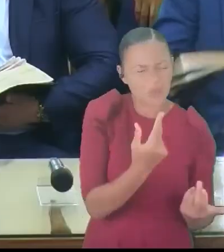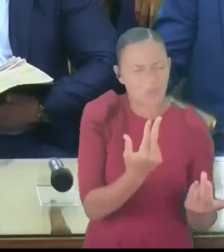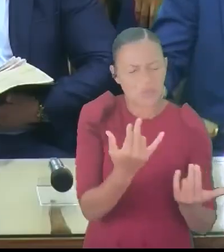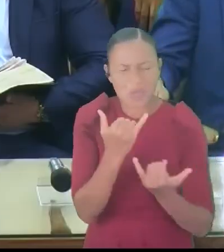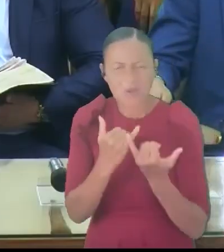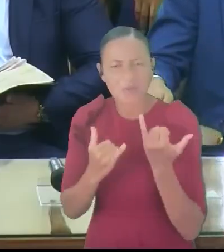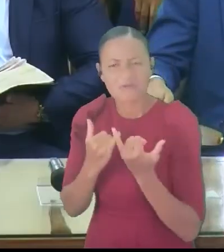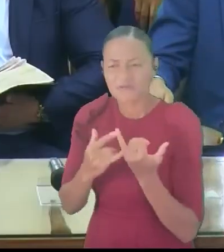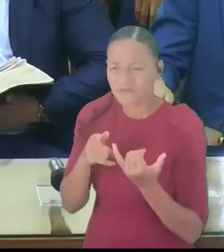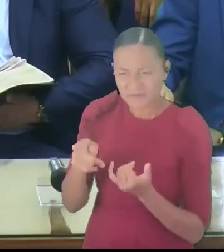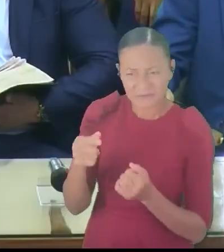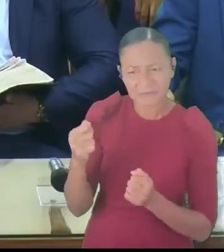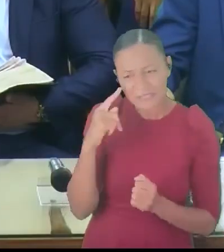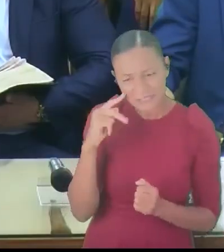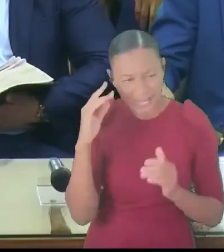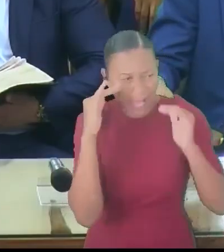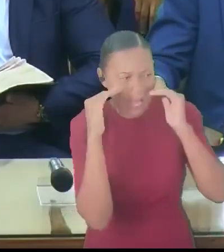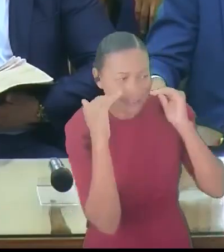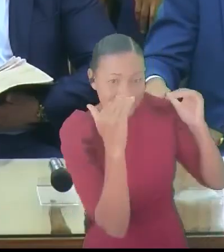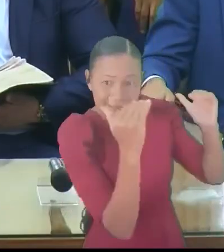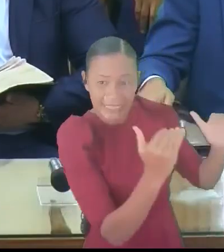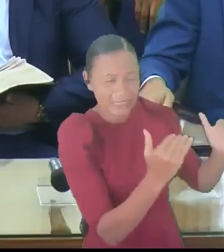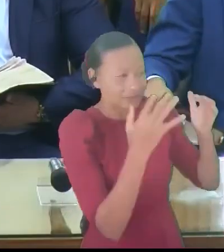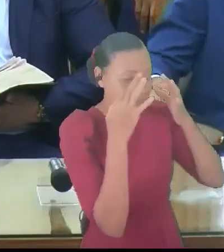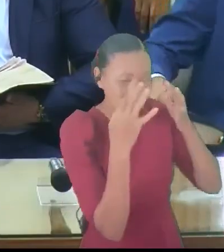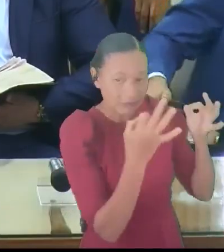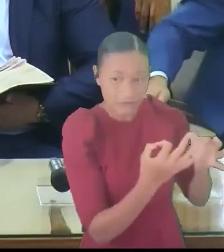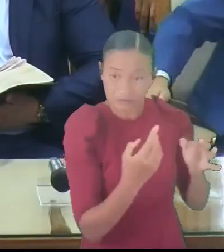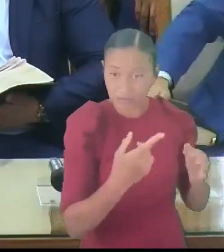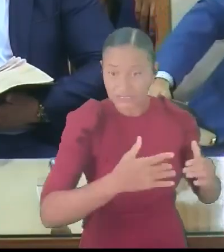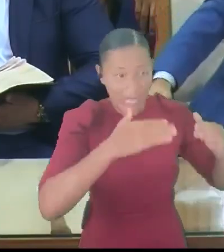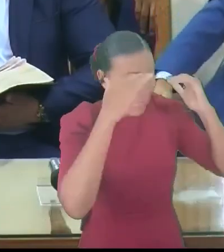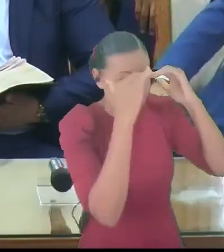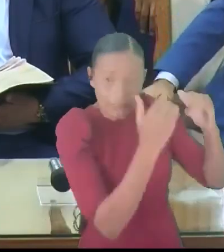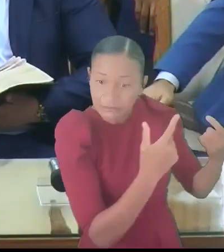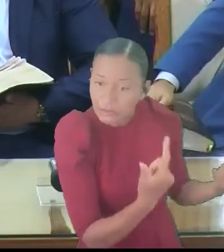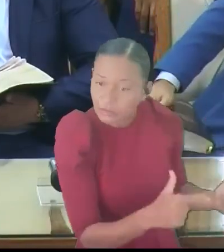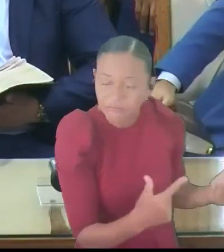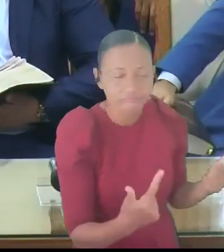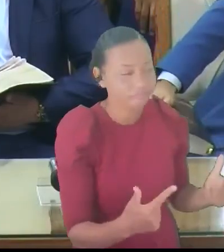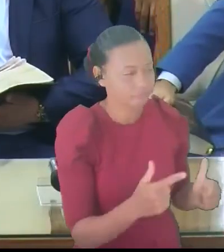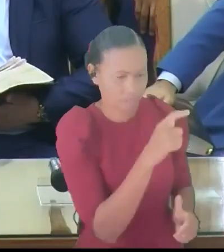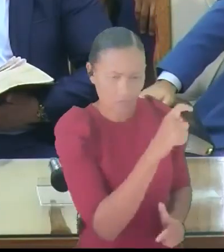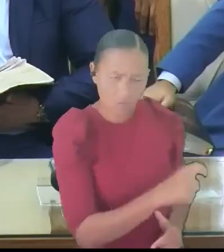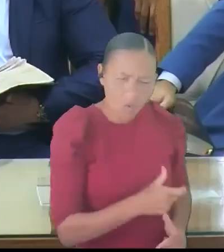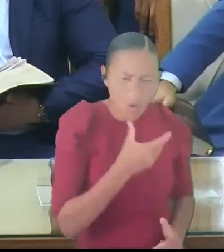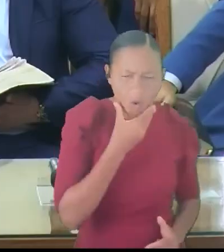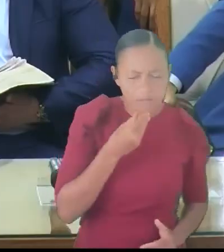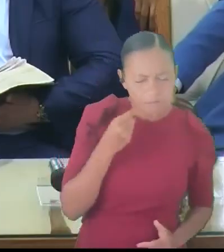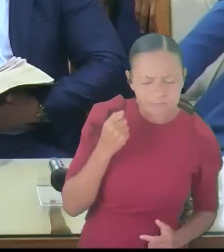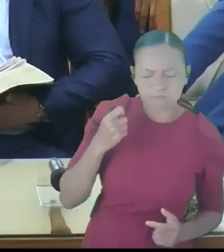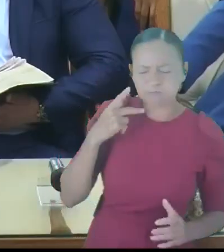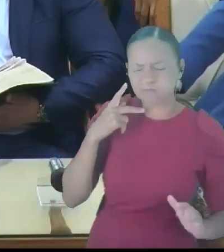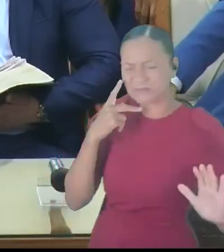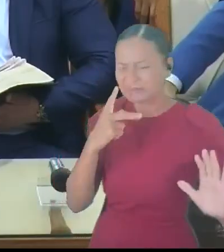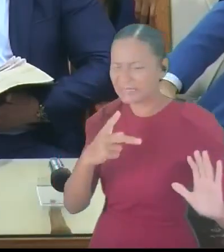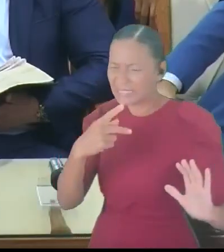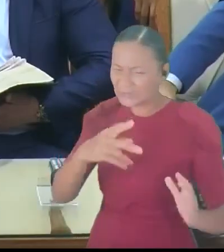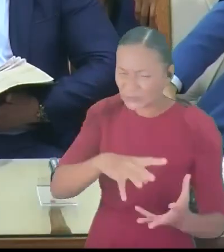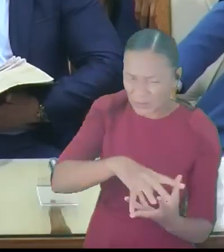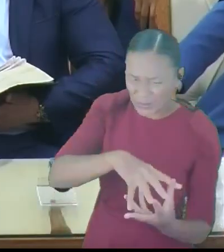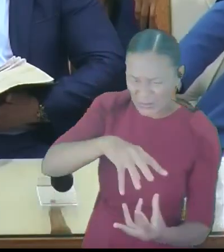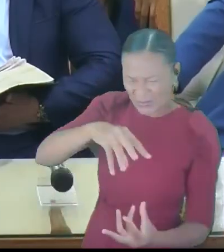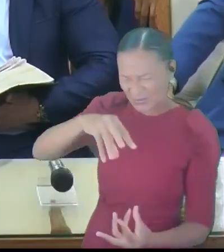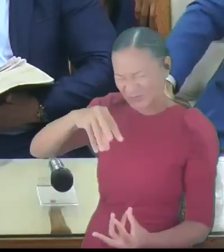vocês devem ouvi-lo. E quem não ouvi-lo, quem não obedecer a este profeta, a sua alma